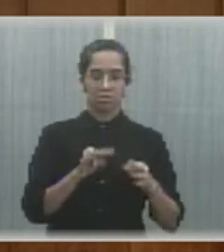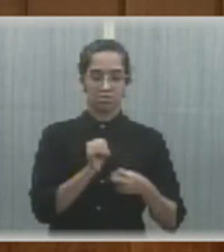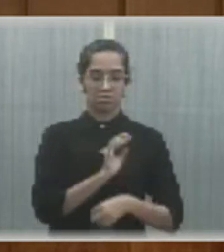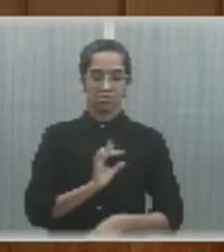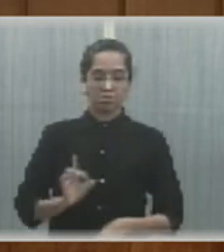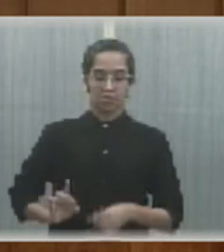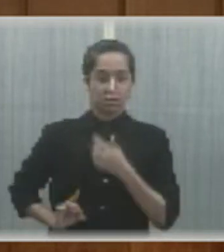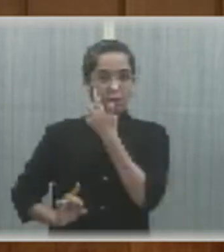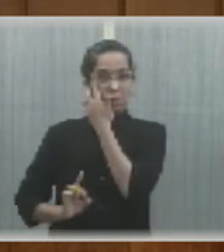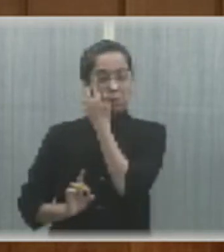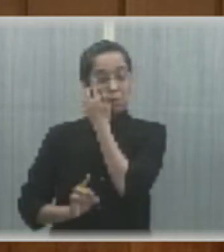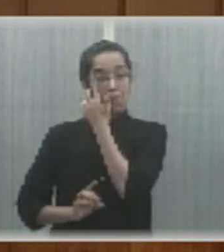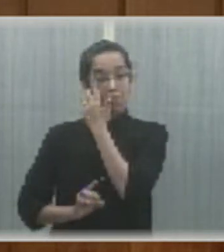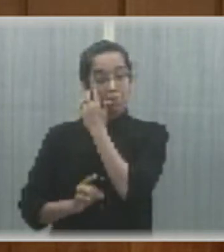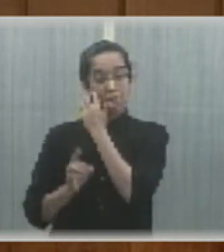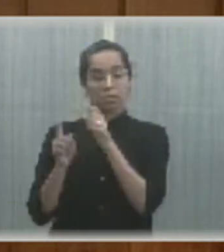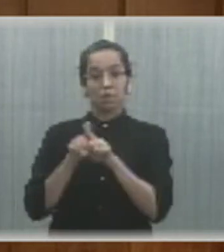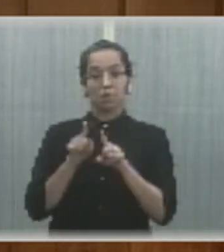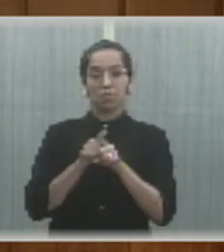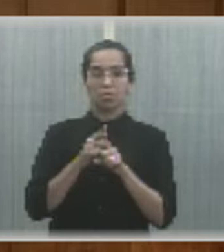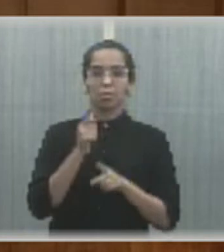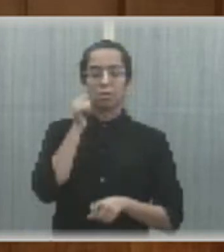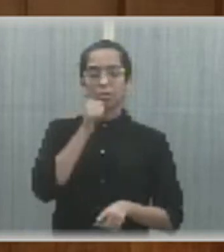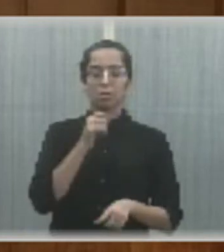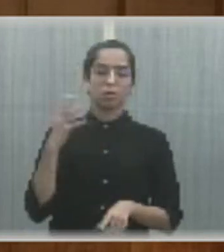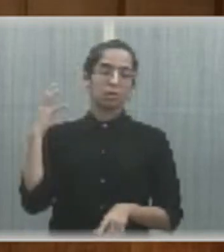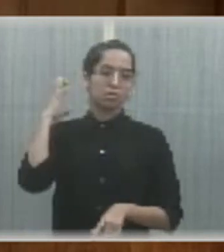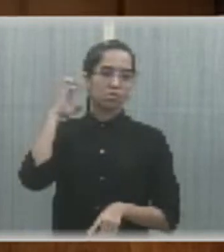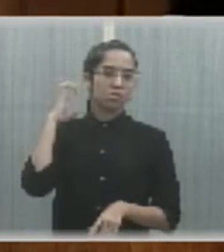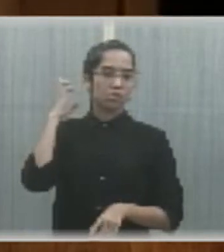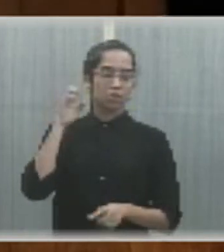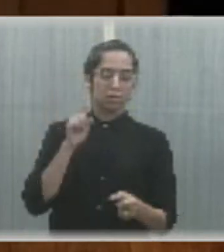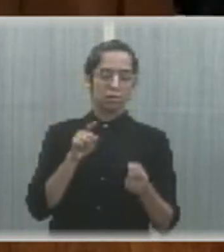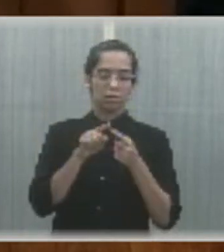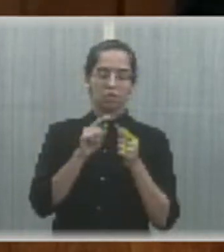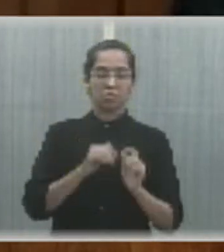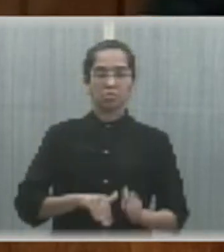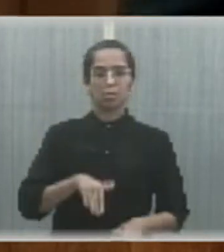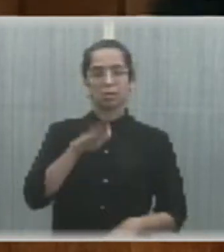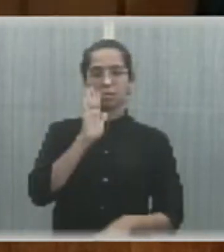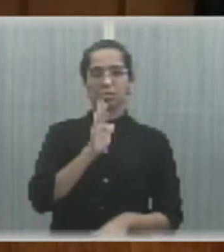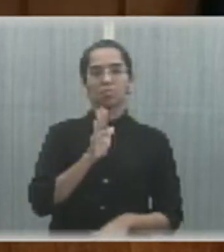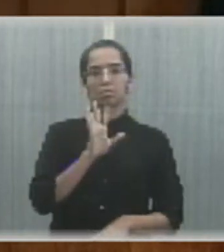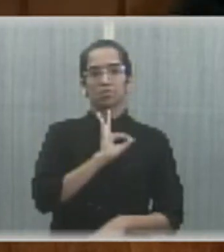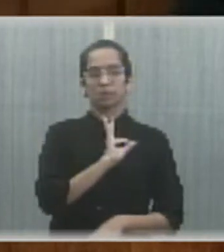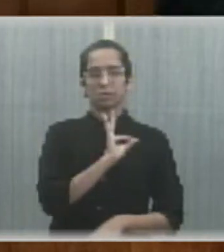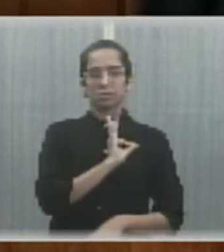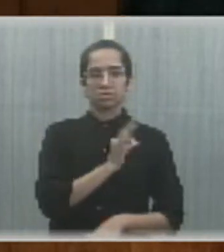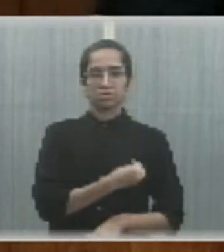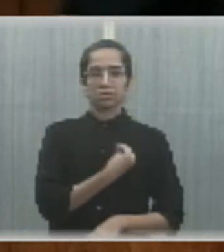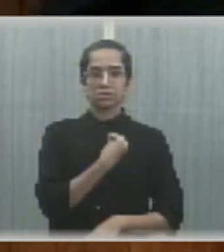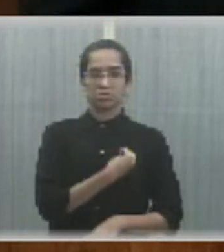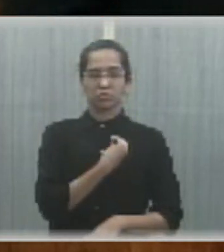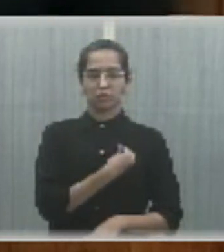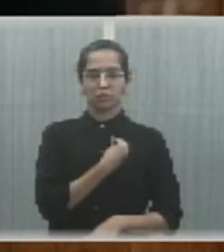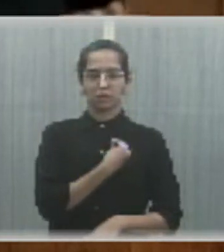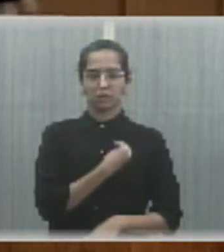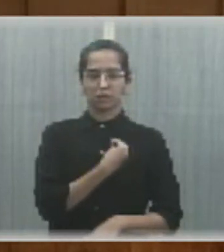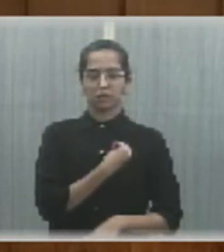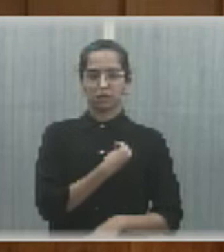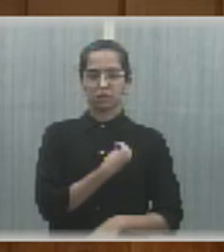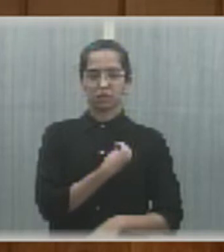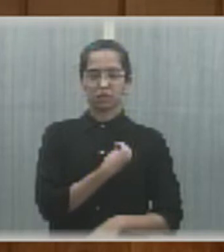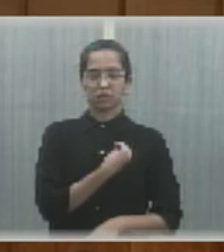a sugestão da governadora Regina Souza para acrescer o número de policiais militares a serem